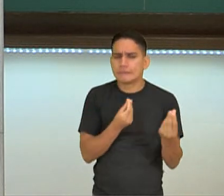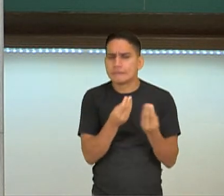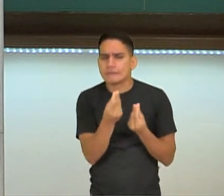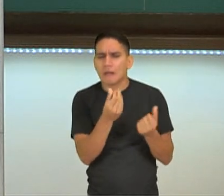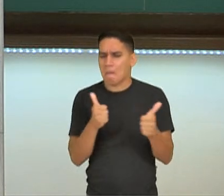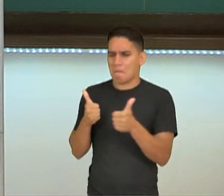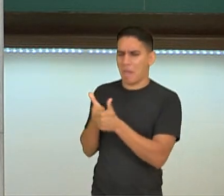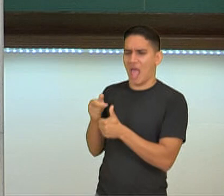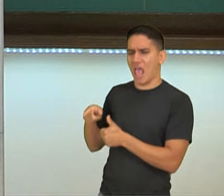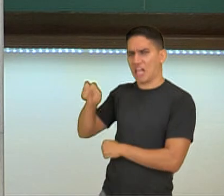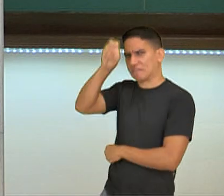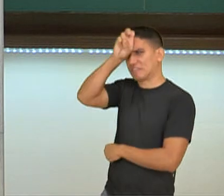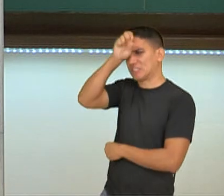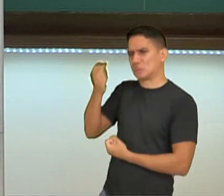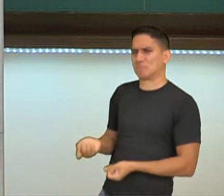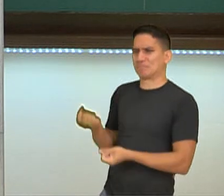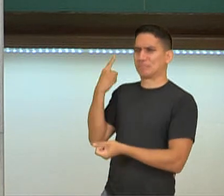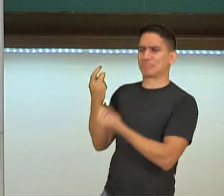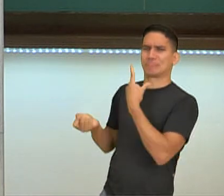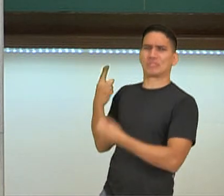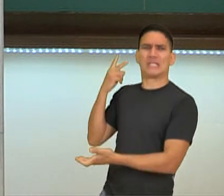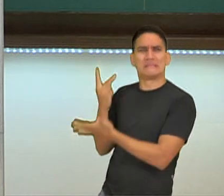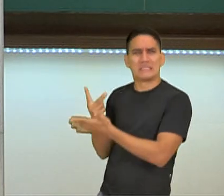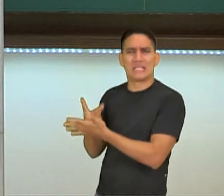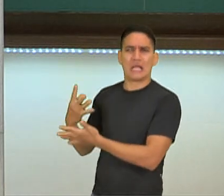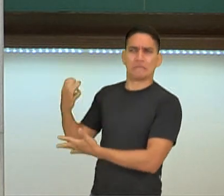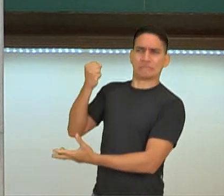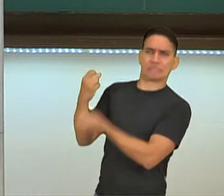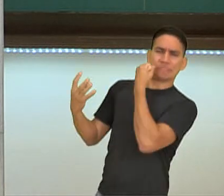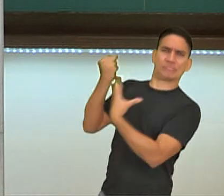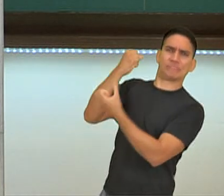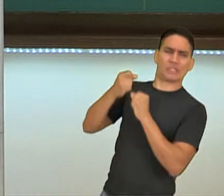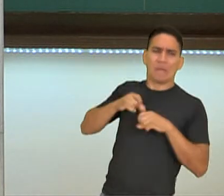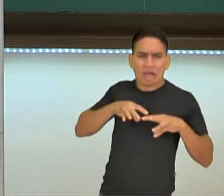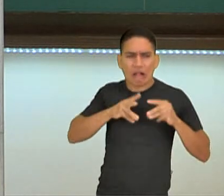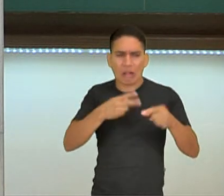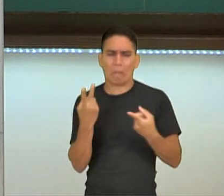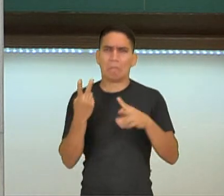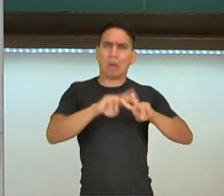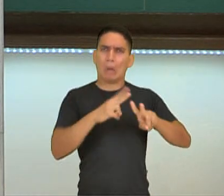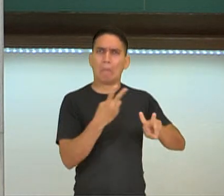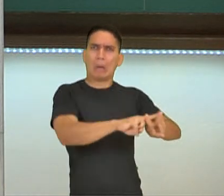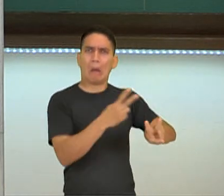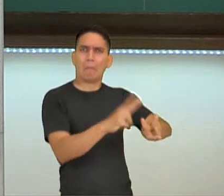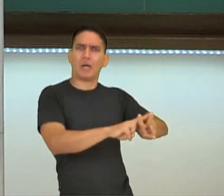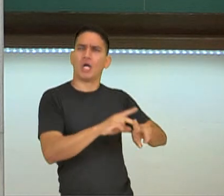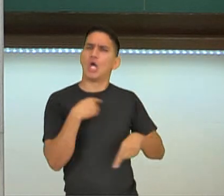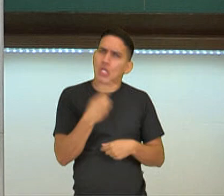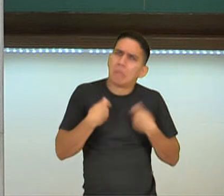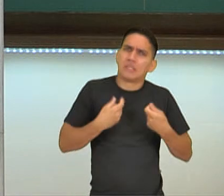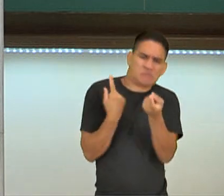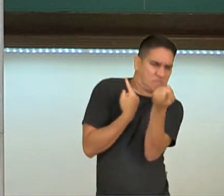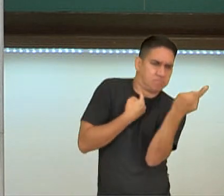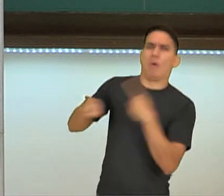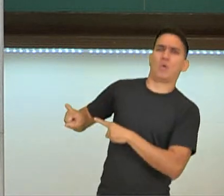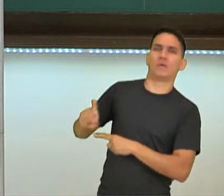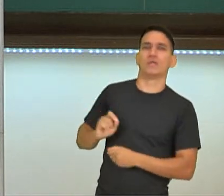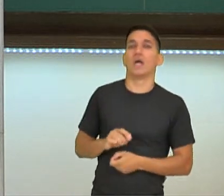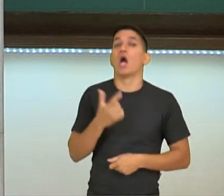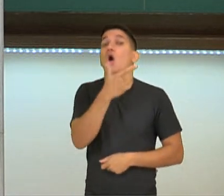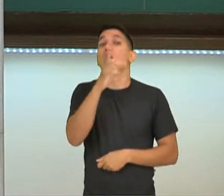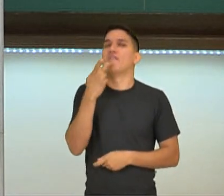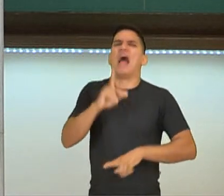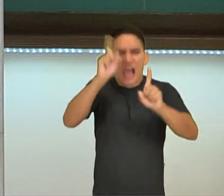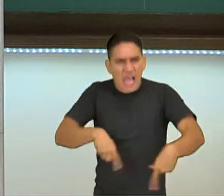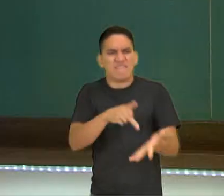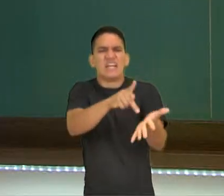vizinho do Egito, tá difícil. Toda hora os caras dominando a gente, explorando, escravizando nosso povo. Nós precisamos fazer alguma coisa. Aí chegou o cara lá atrás.